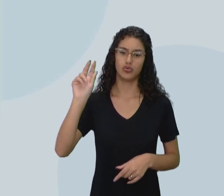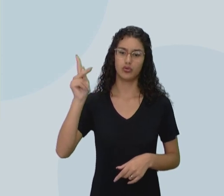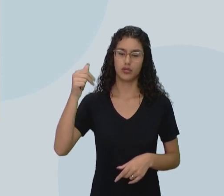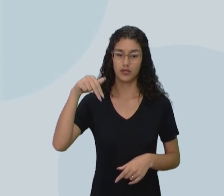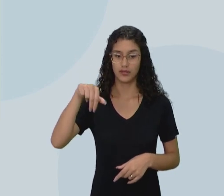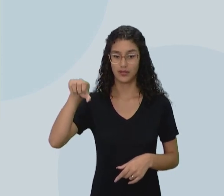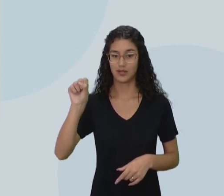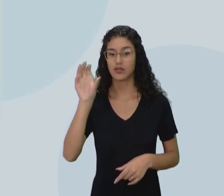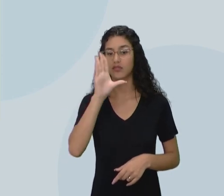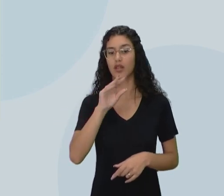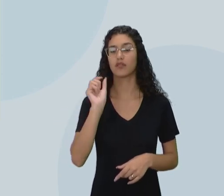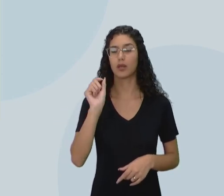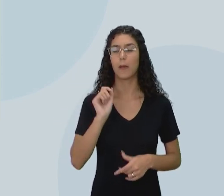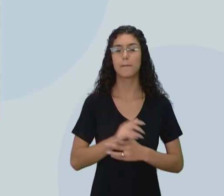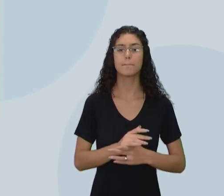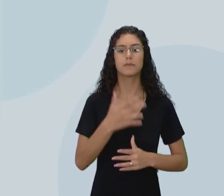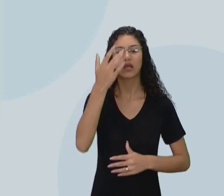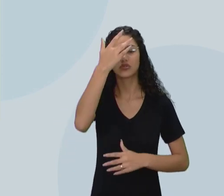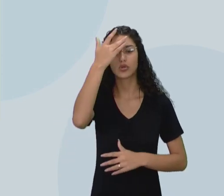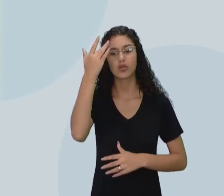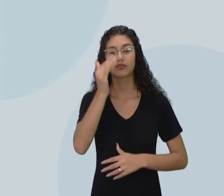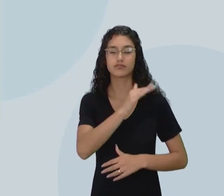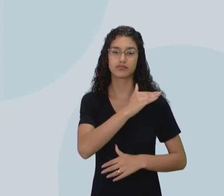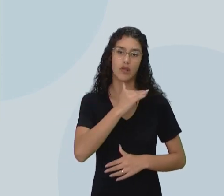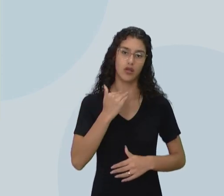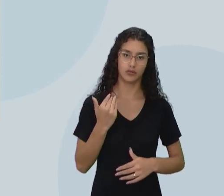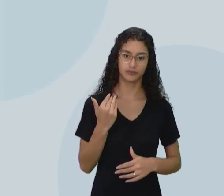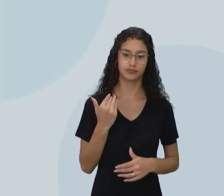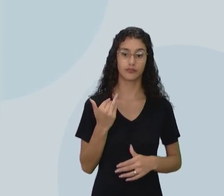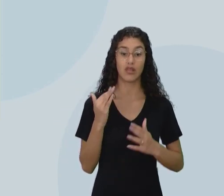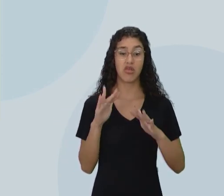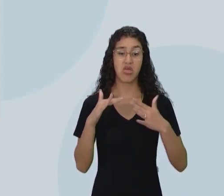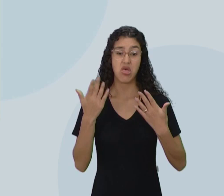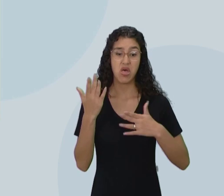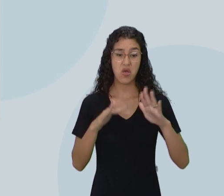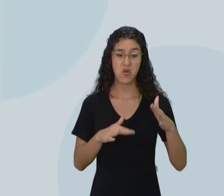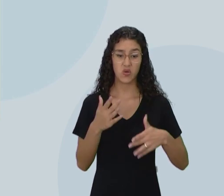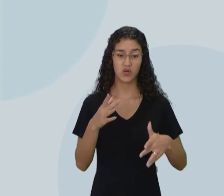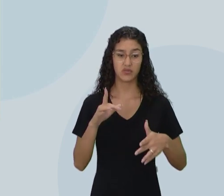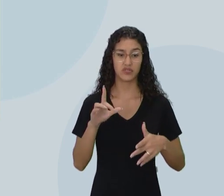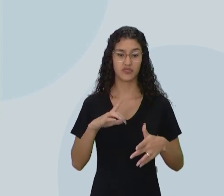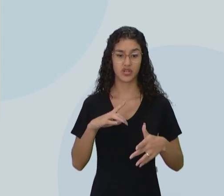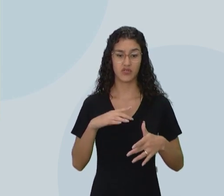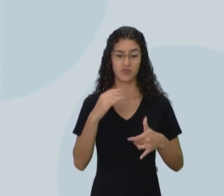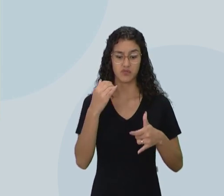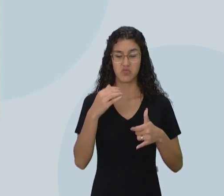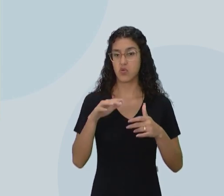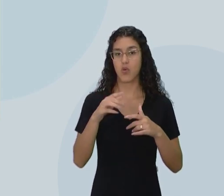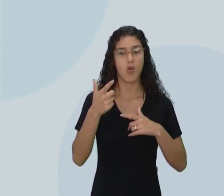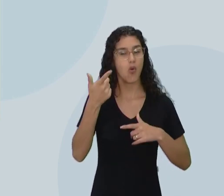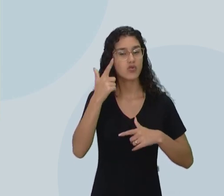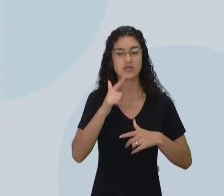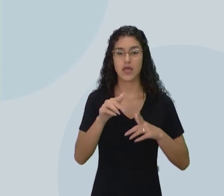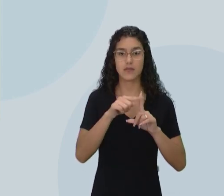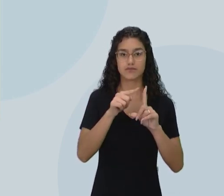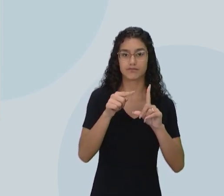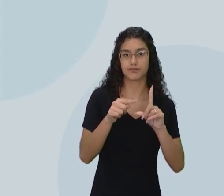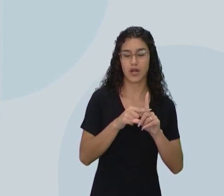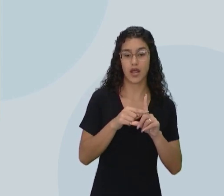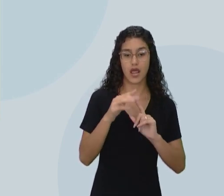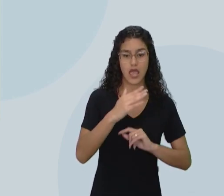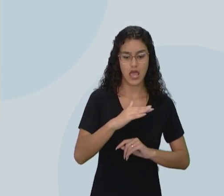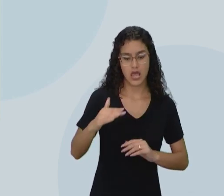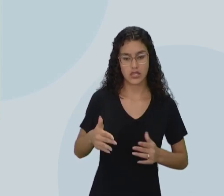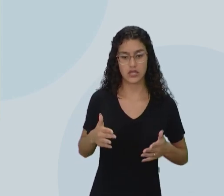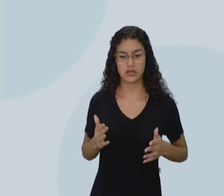dizia que pessoas morrem, outras se tornam inférteis, crianças nascem